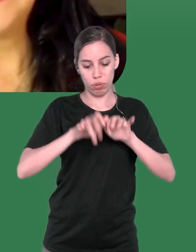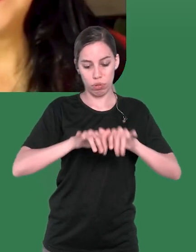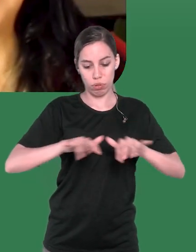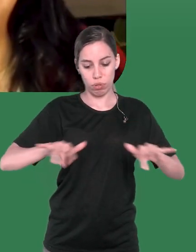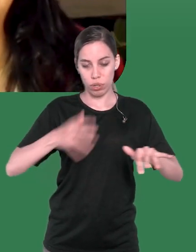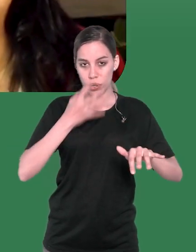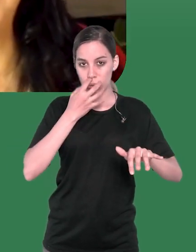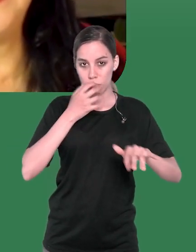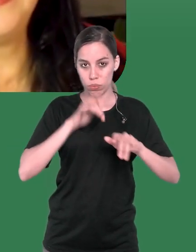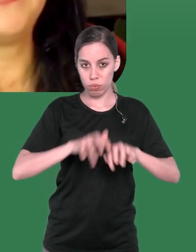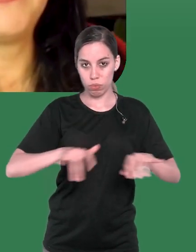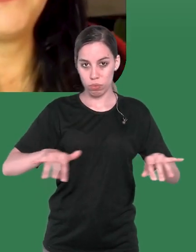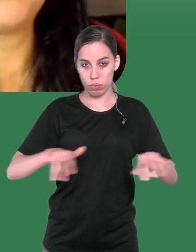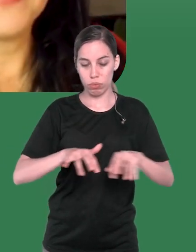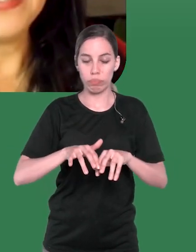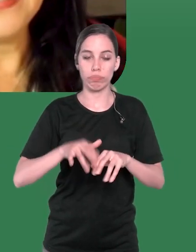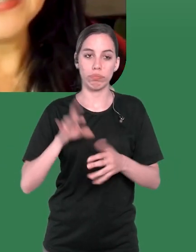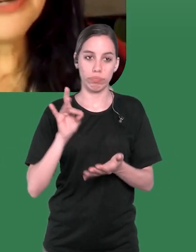seja,